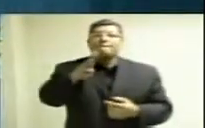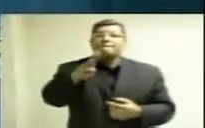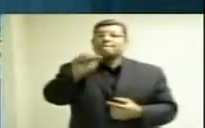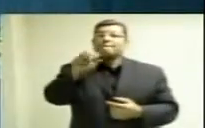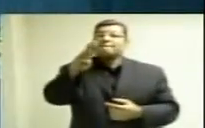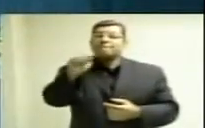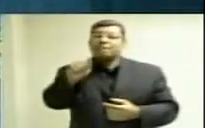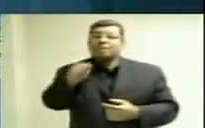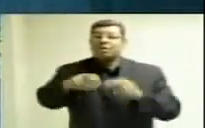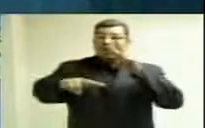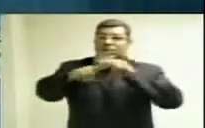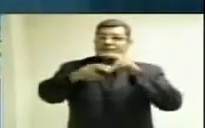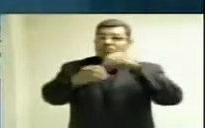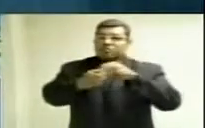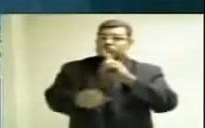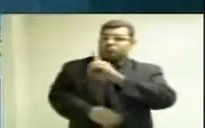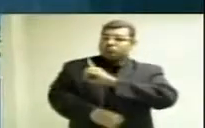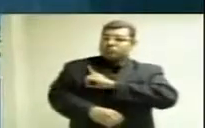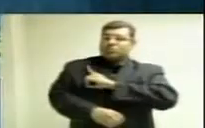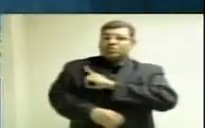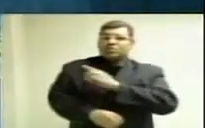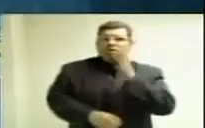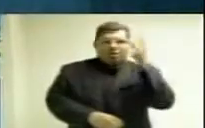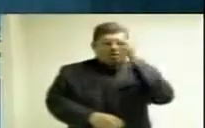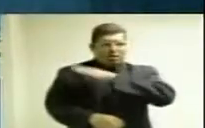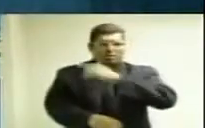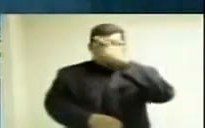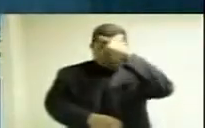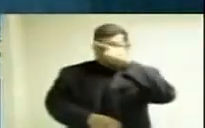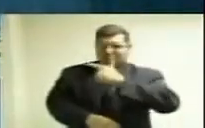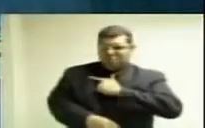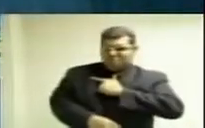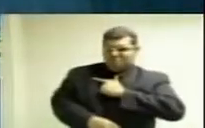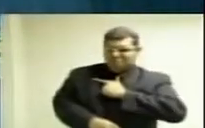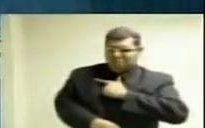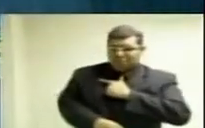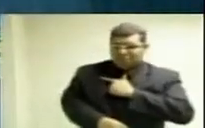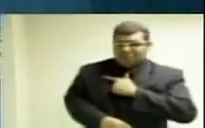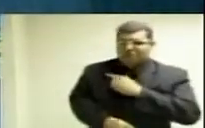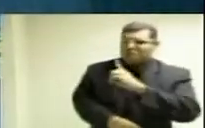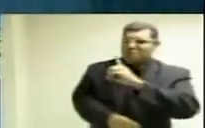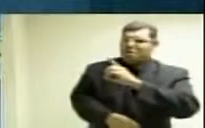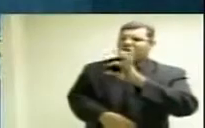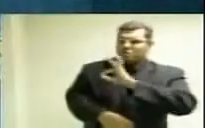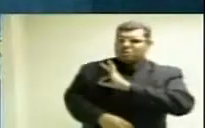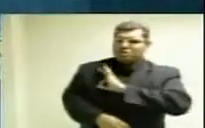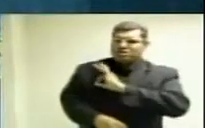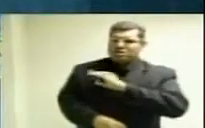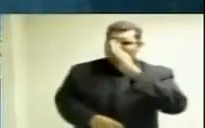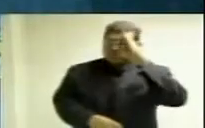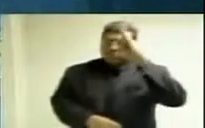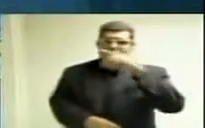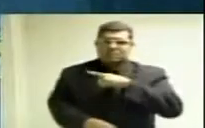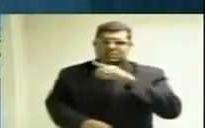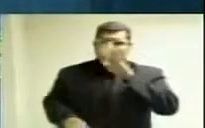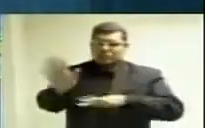relógio, com preso dentro de delegacia, o que é uma ilegalidade absurda. Com policial civil e militar